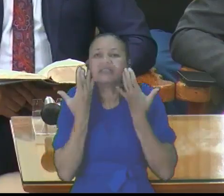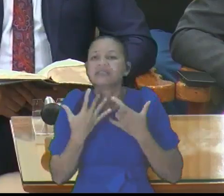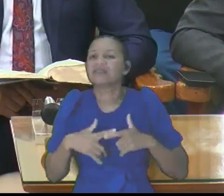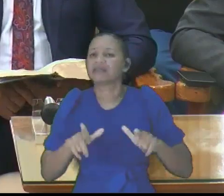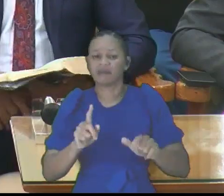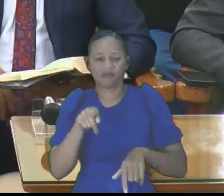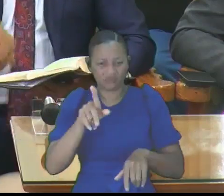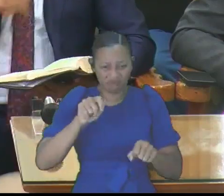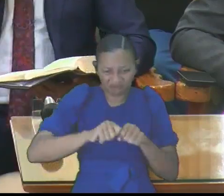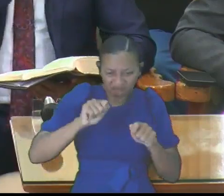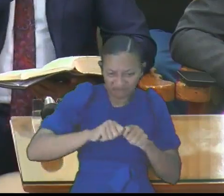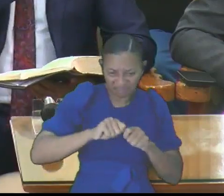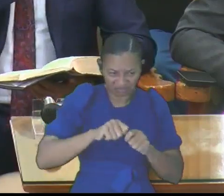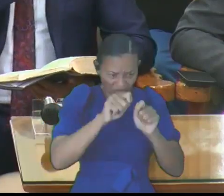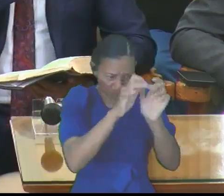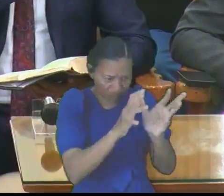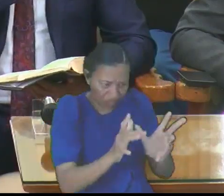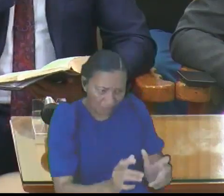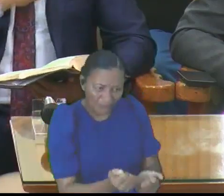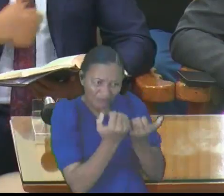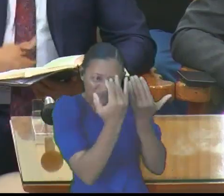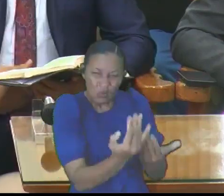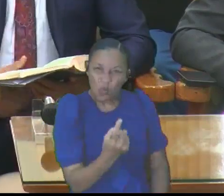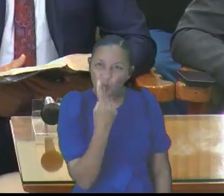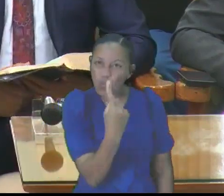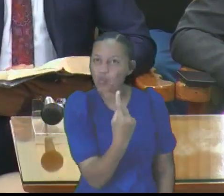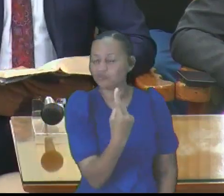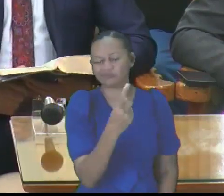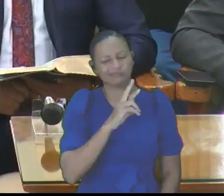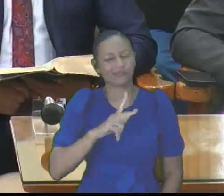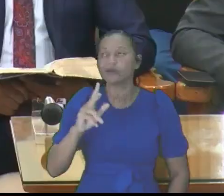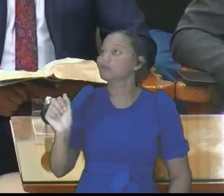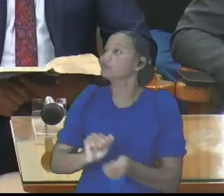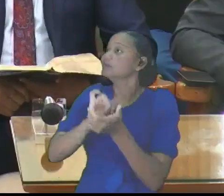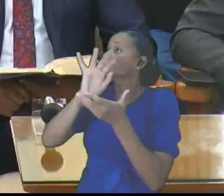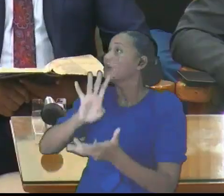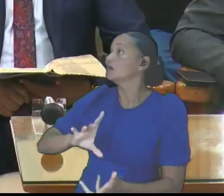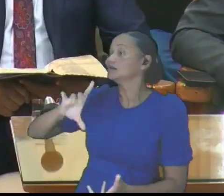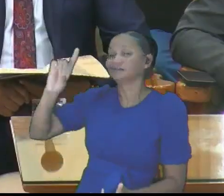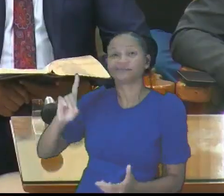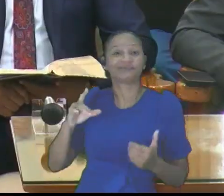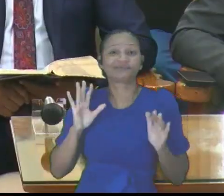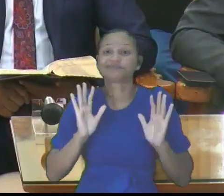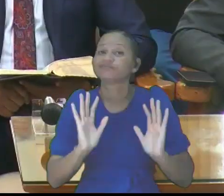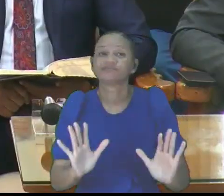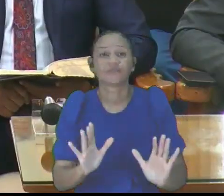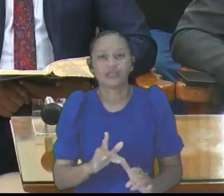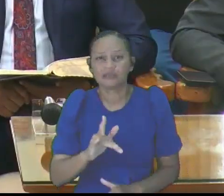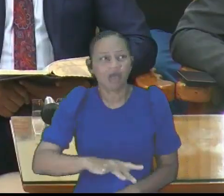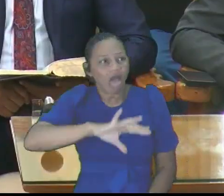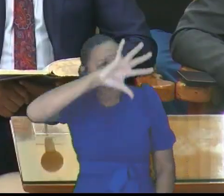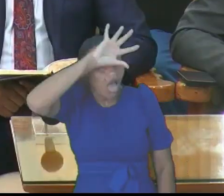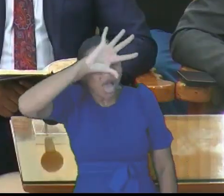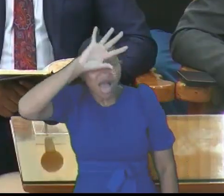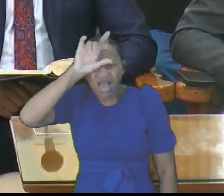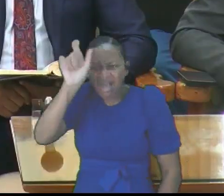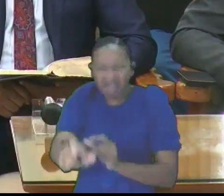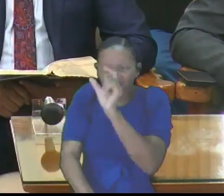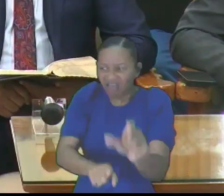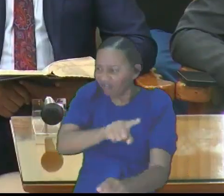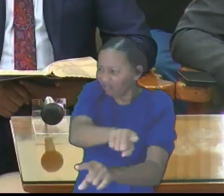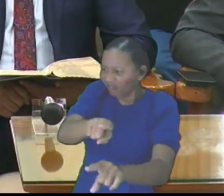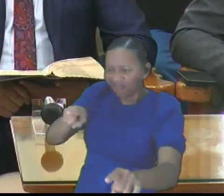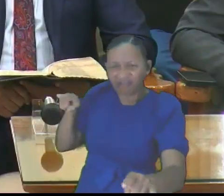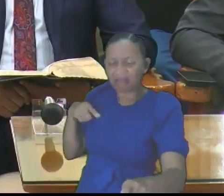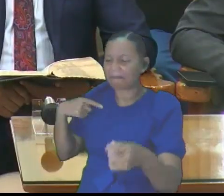Você não foi feito para ver só. Glória a Deus nas alturas dos céus. Então, não vá na onda dessas pessoas que